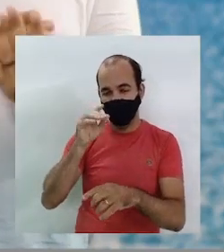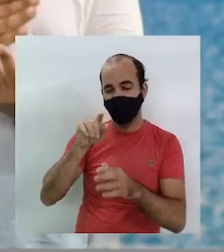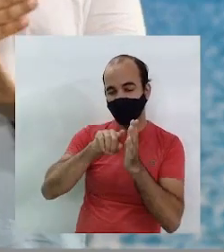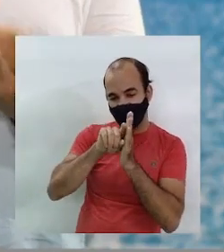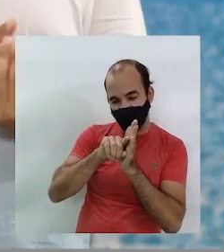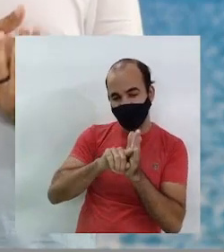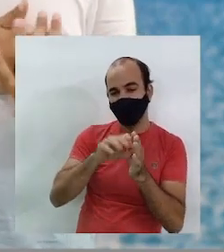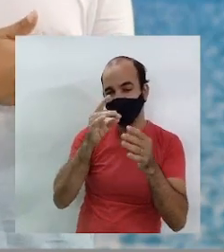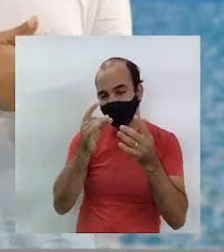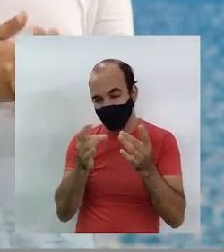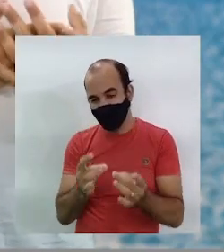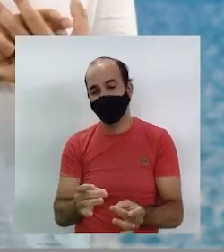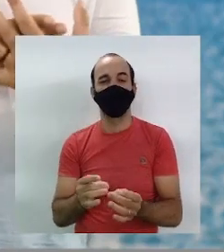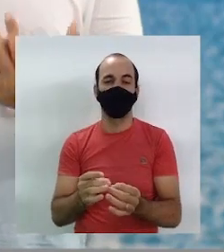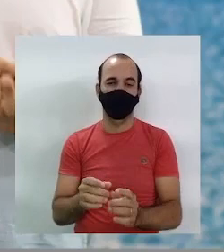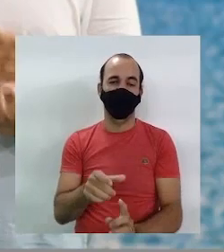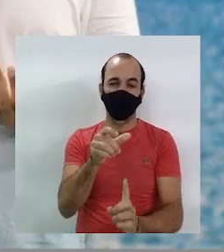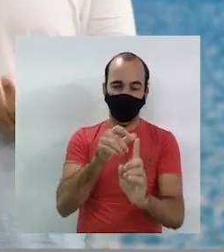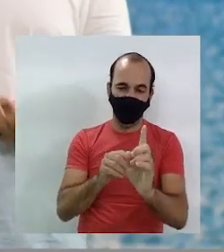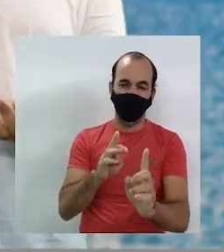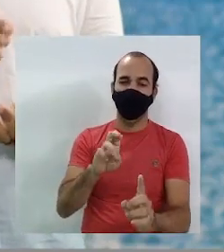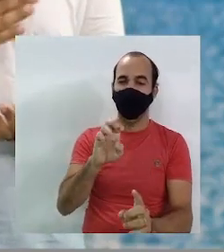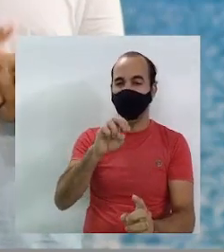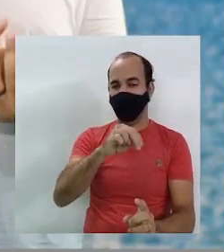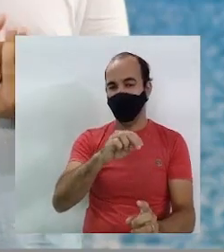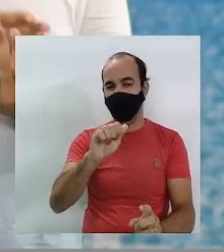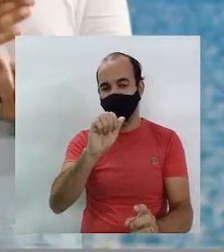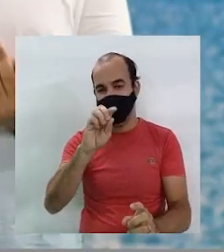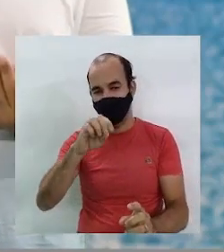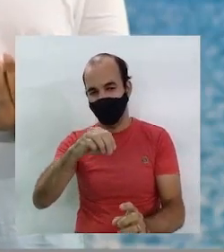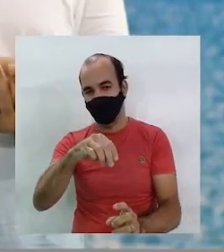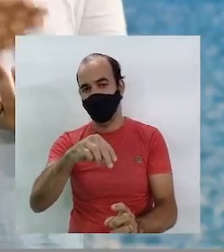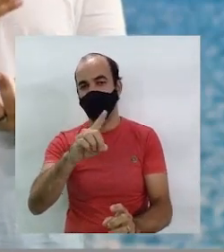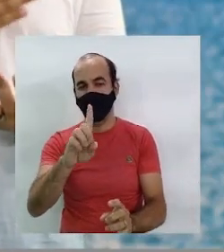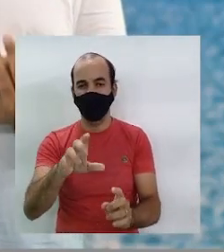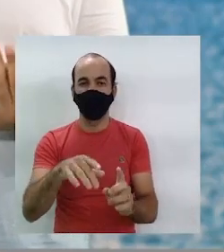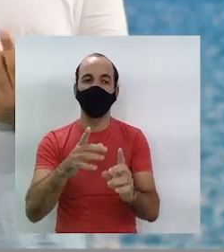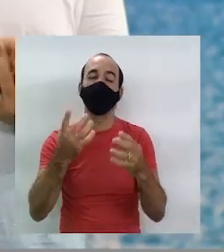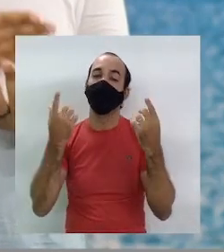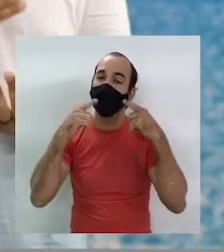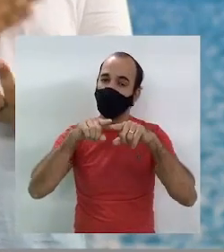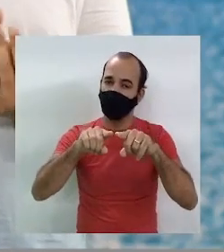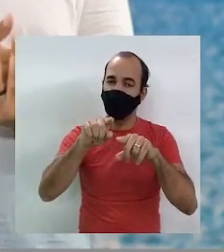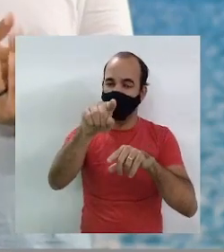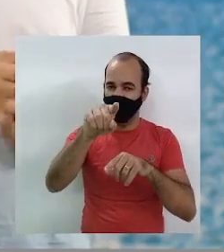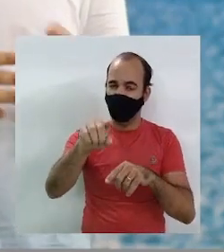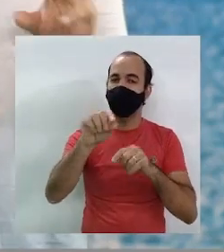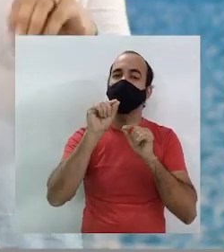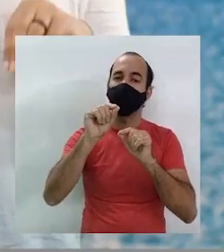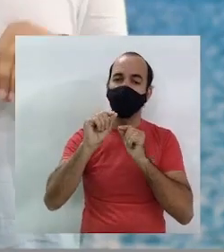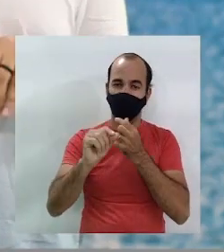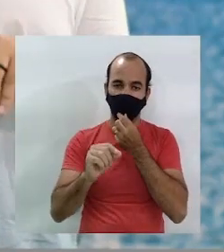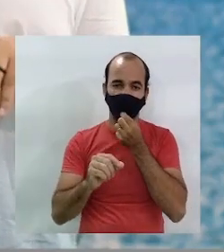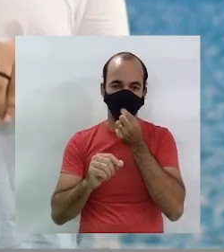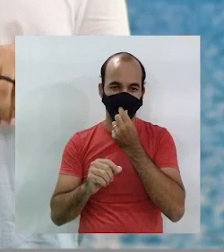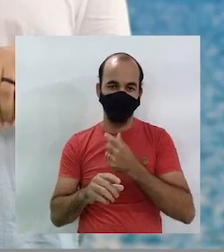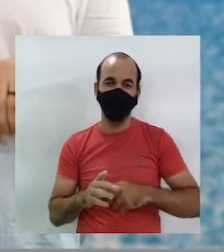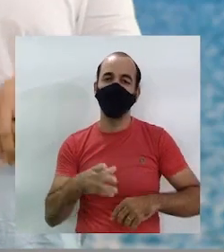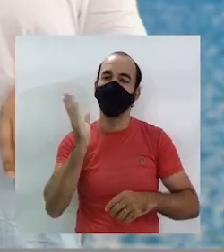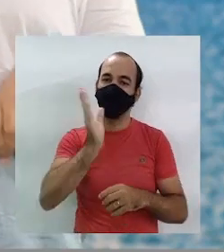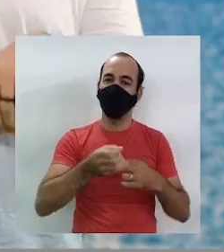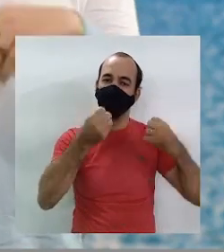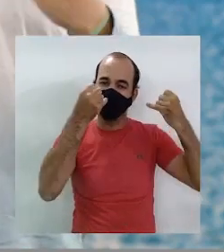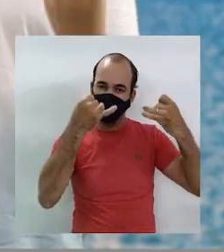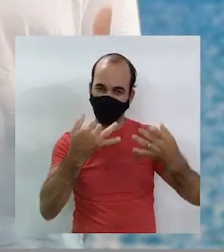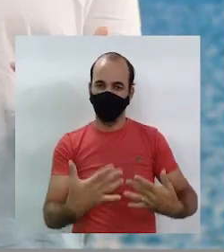Bom, o desafio que eu deixo para você que está em casa assistindo, para o nosso estudante, é o seguinte. A gente falou um